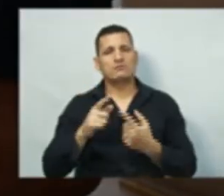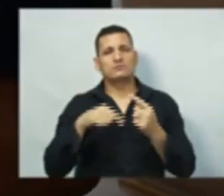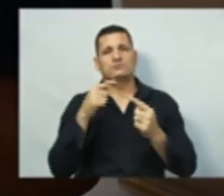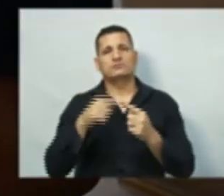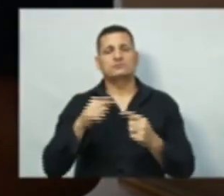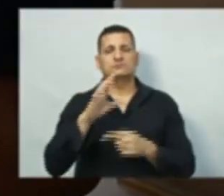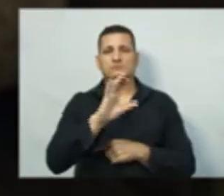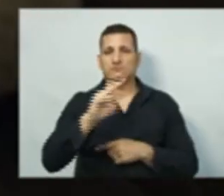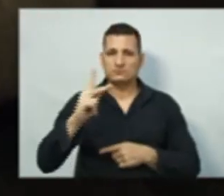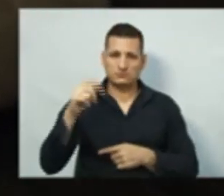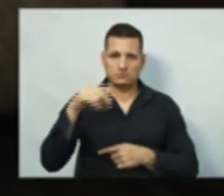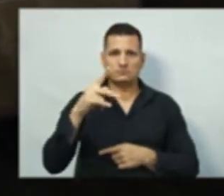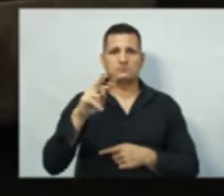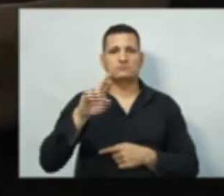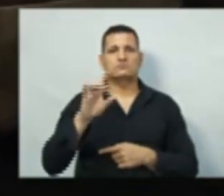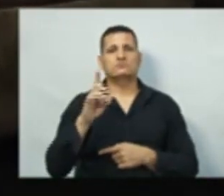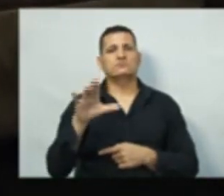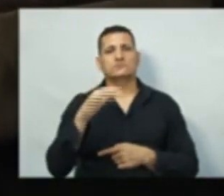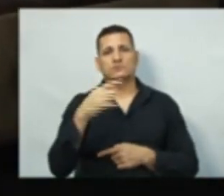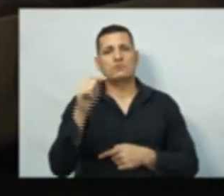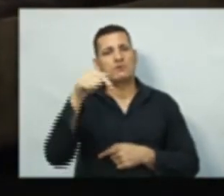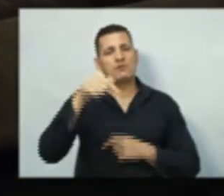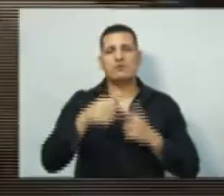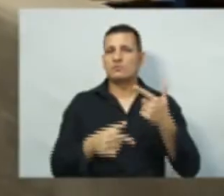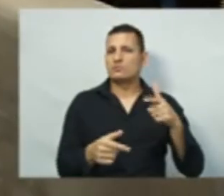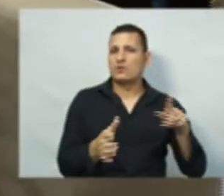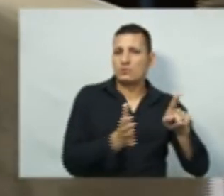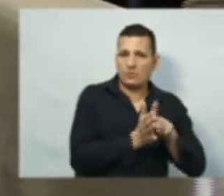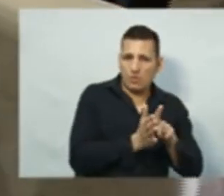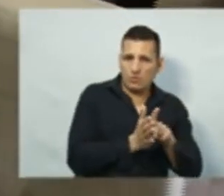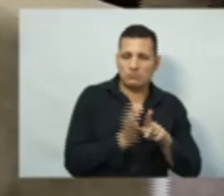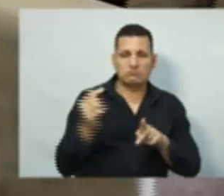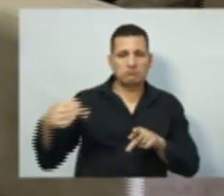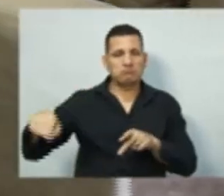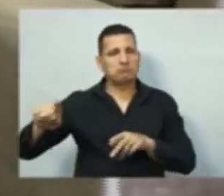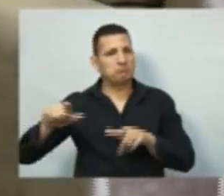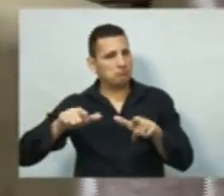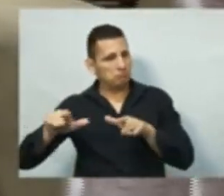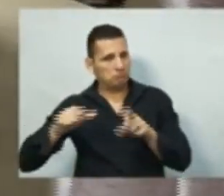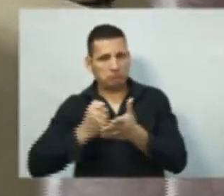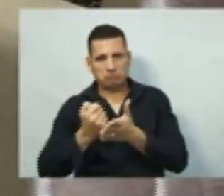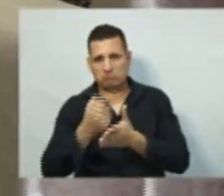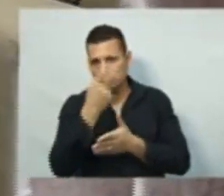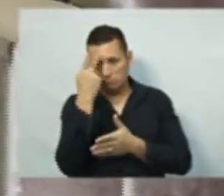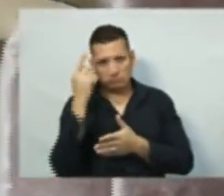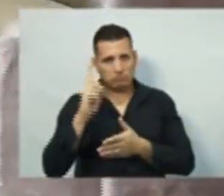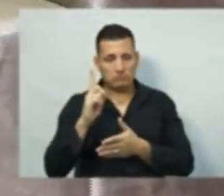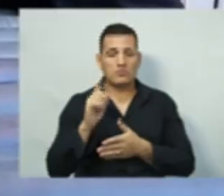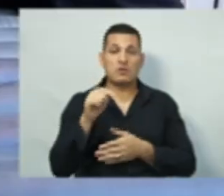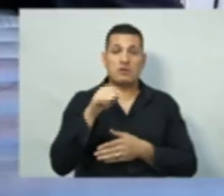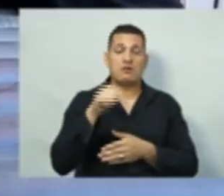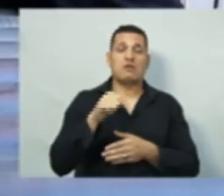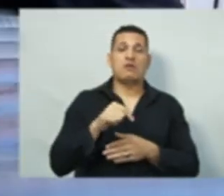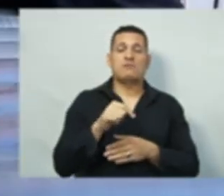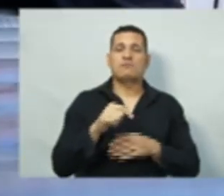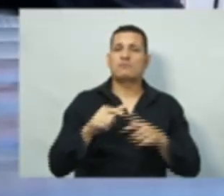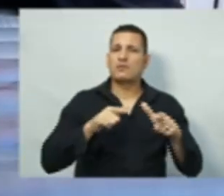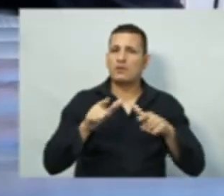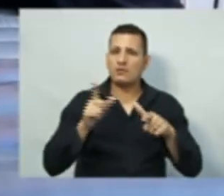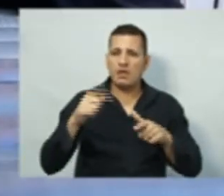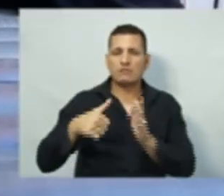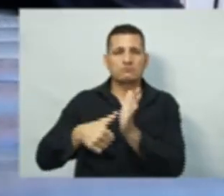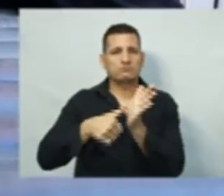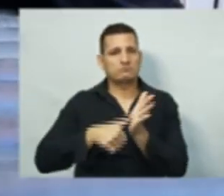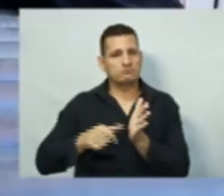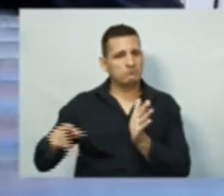de produção. Não existe um dono e seus empregados. A propriedade dos meios de produção é dos trabalhadores da